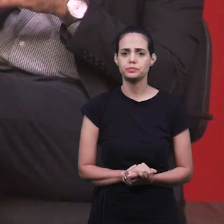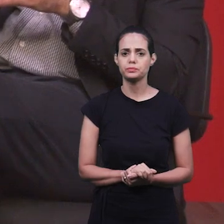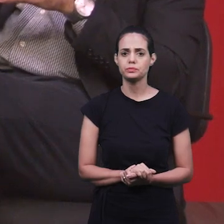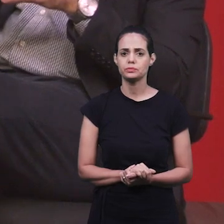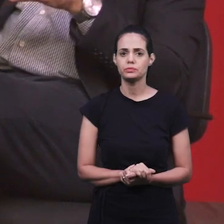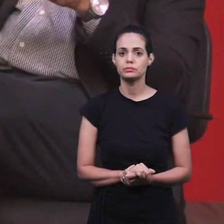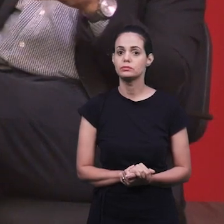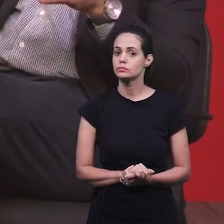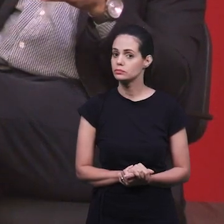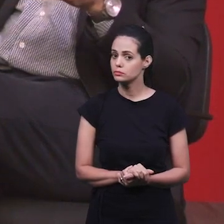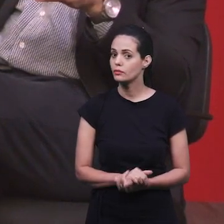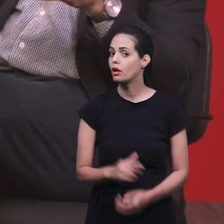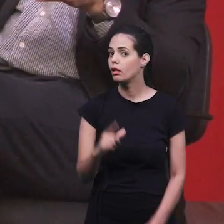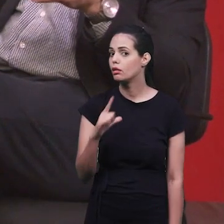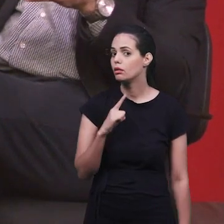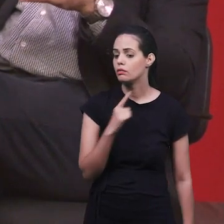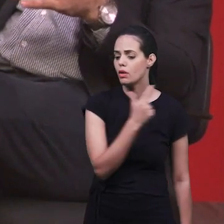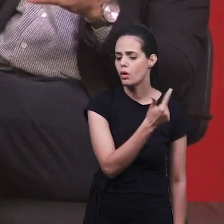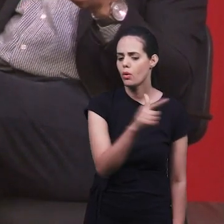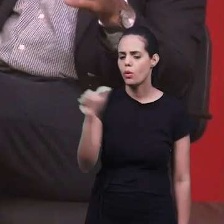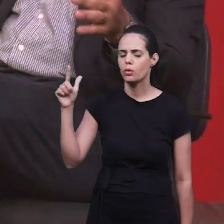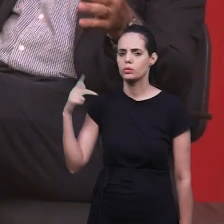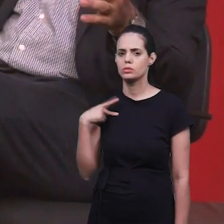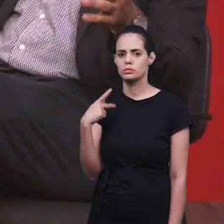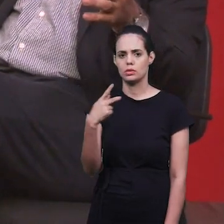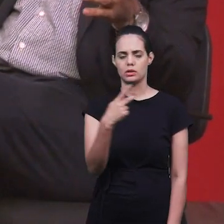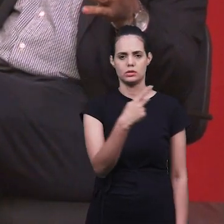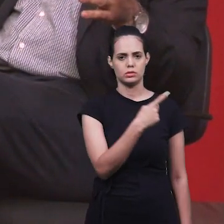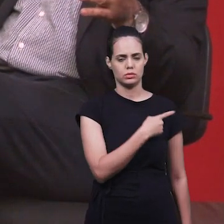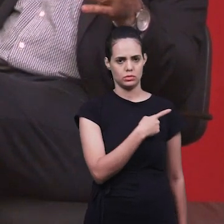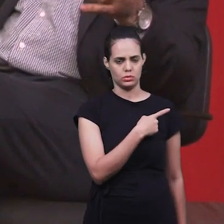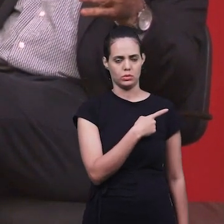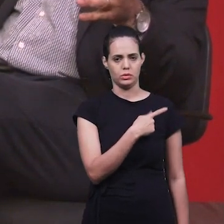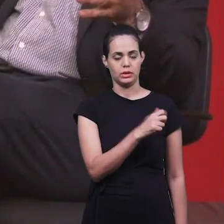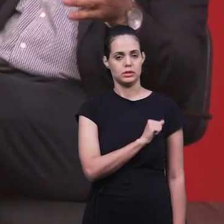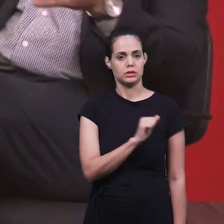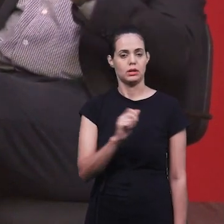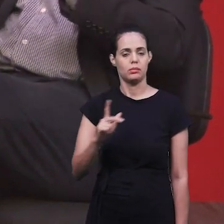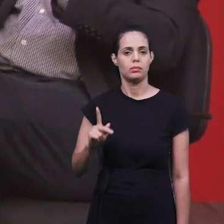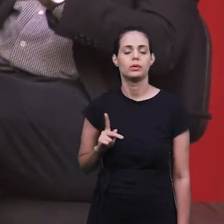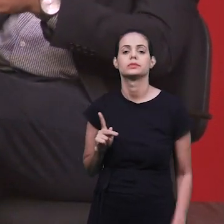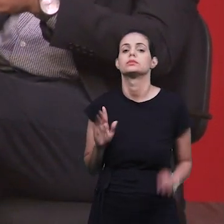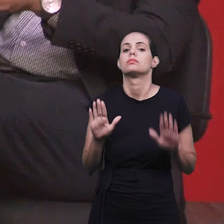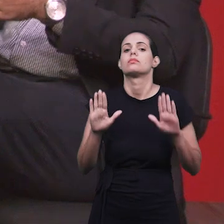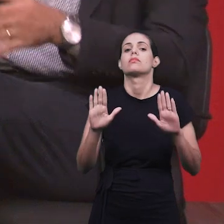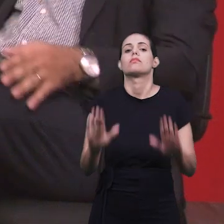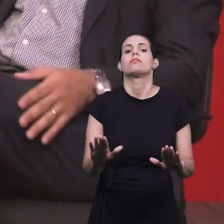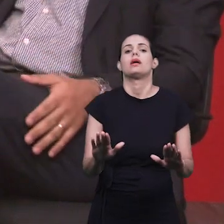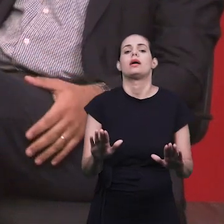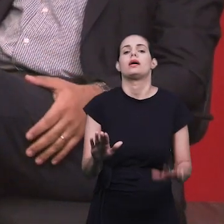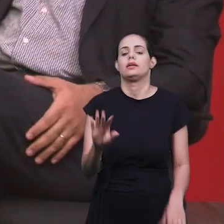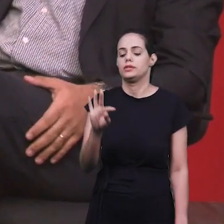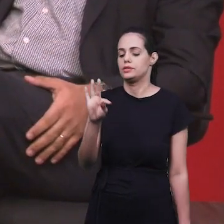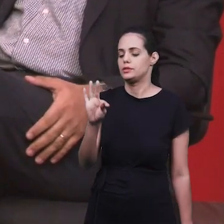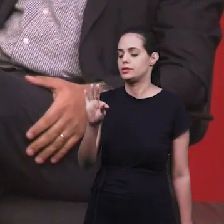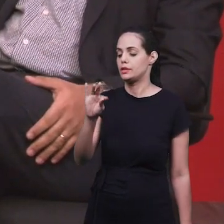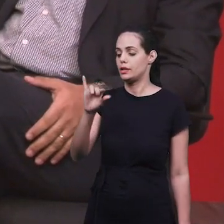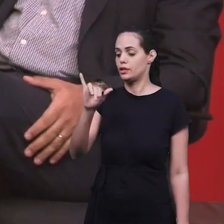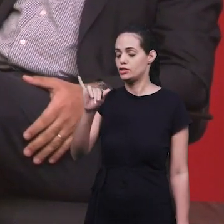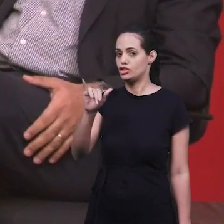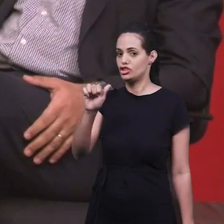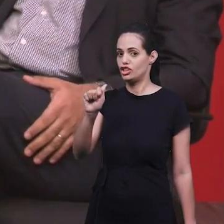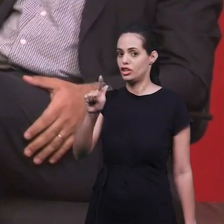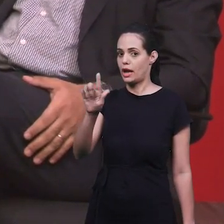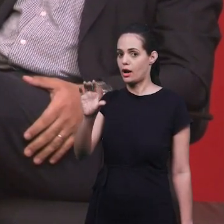Portanto, vamos dizer assim, havia outros pastores, apóstolos, mas Tiago, irmão do Senhor, ele tinha